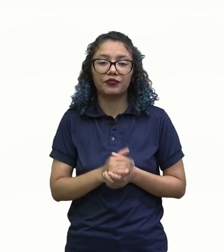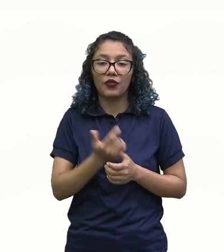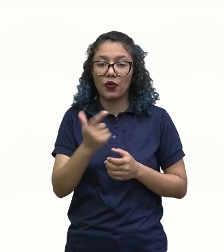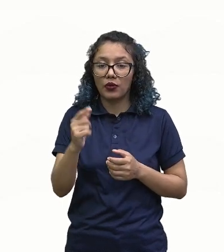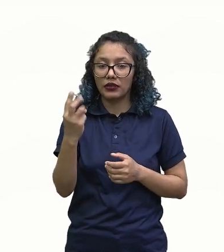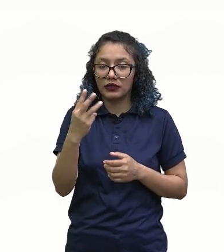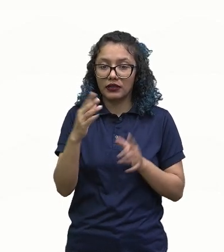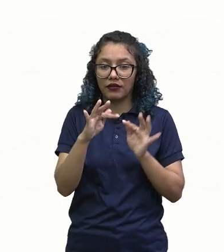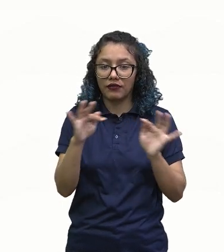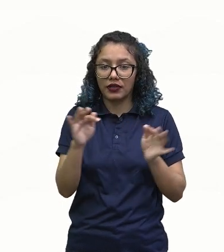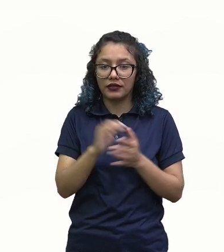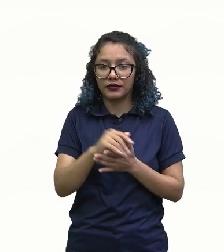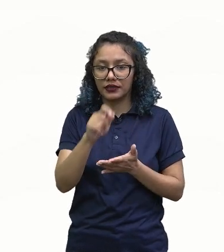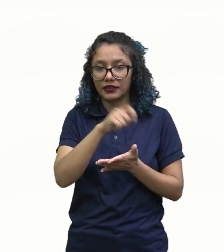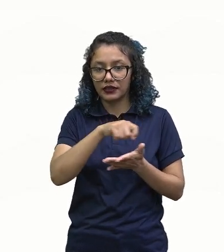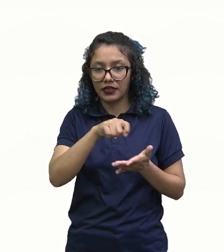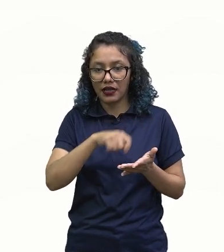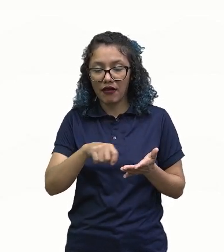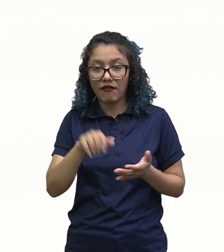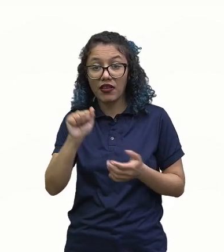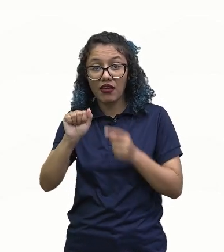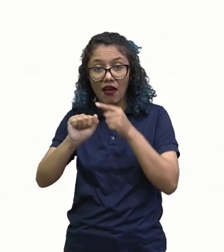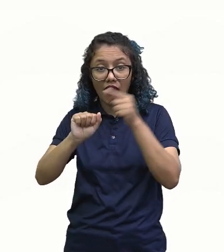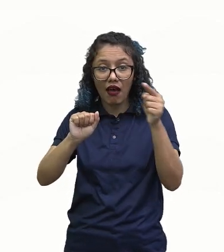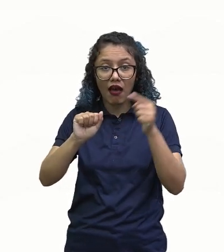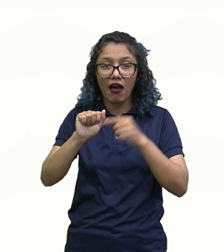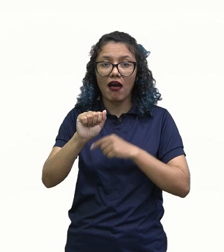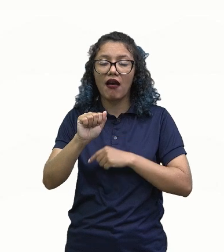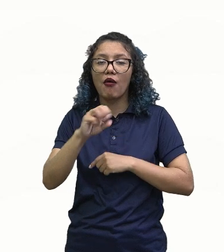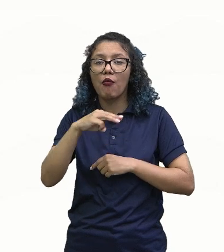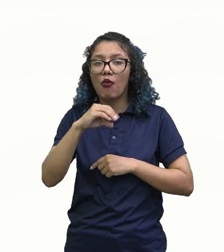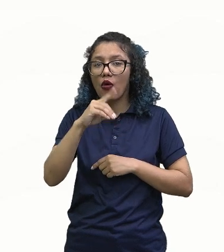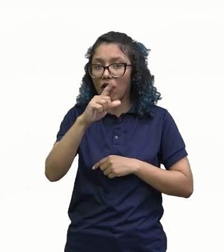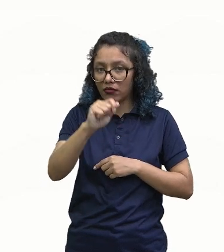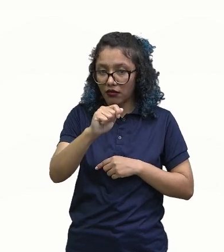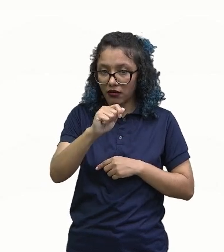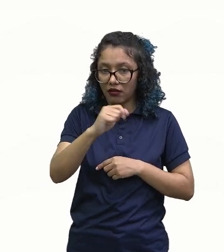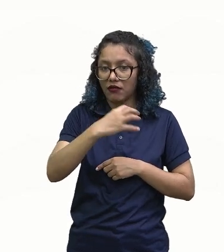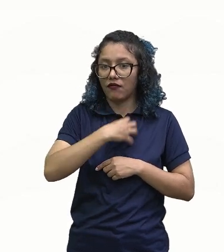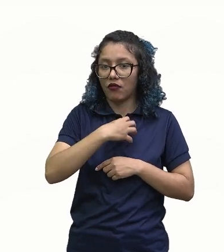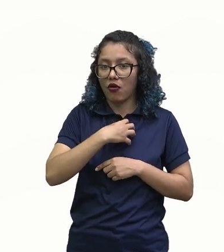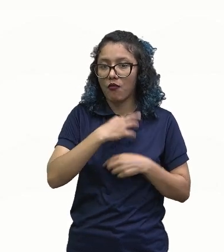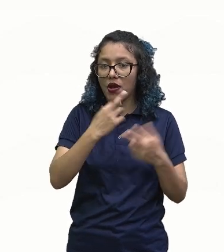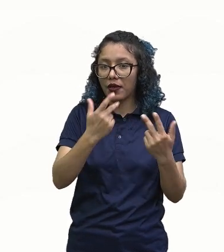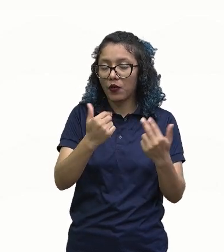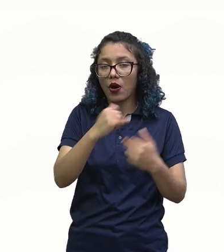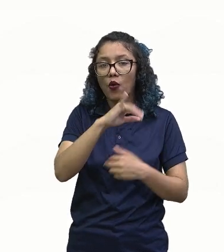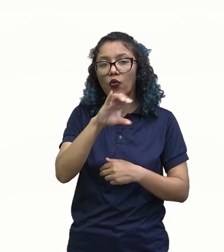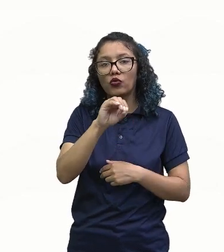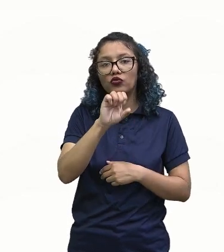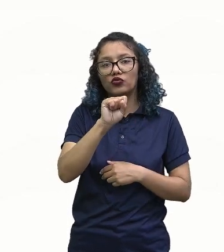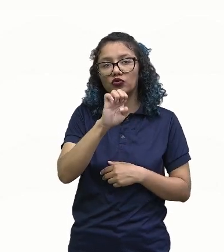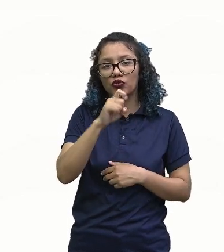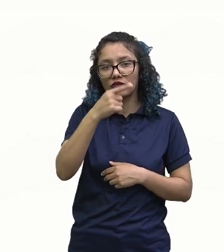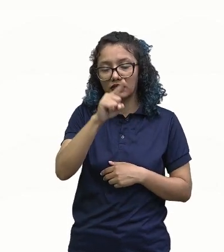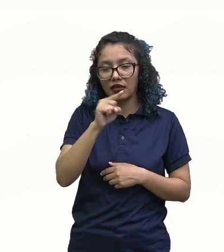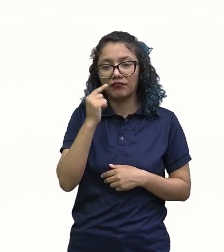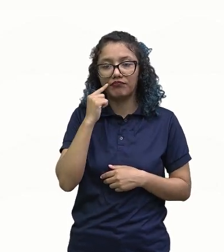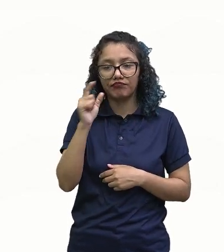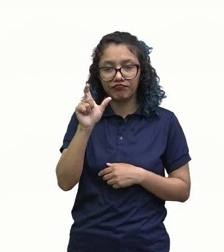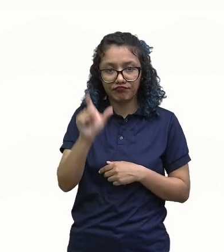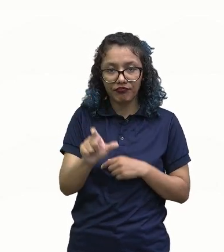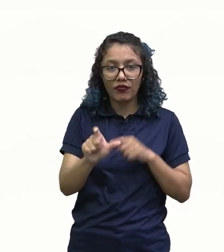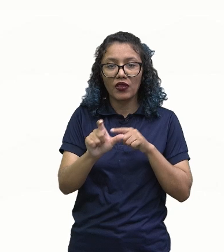moda de José de Alencar. Também José de Alencar, um grande escritor